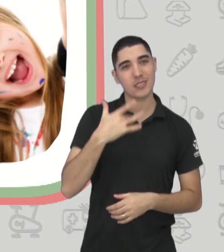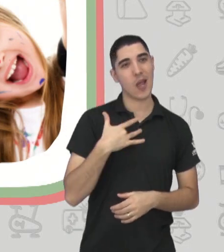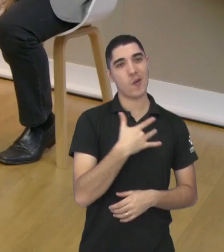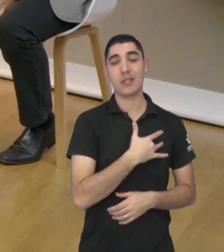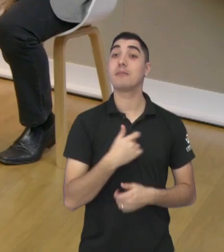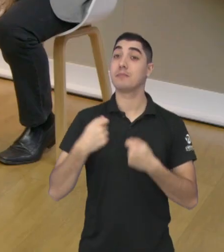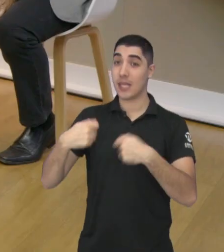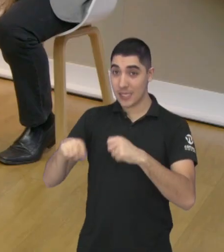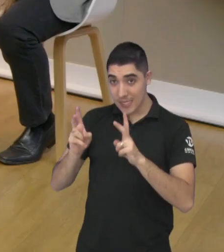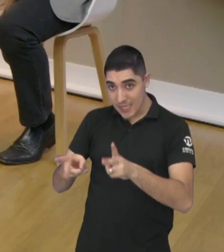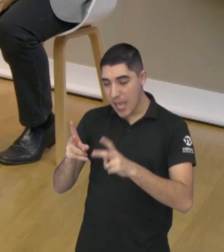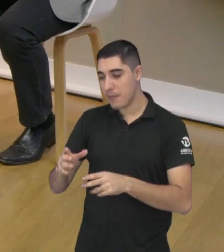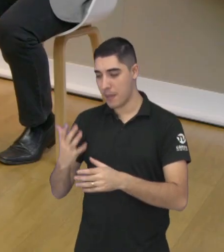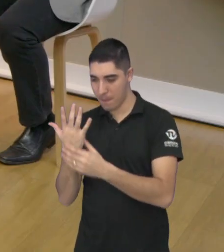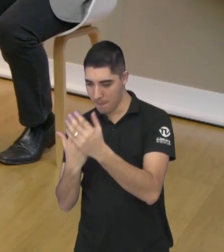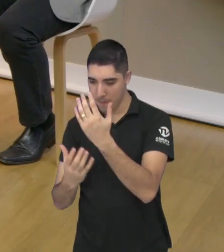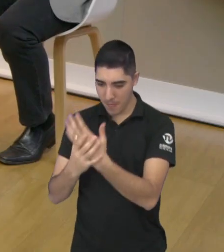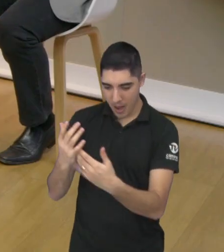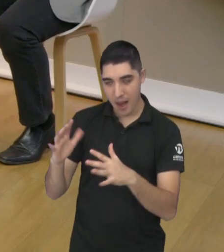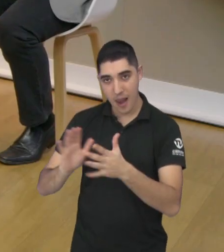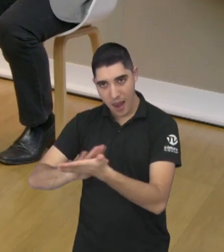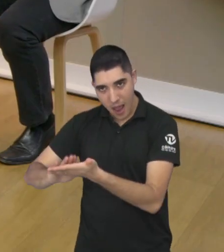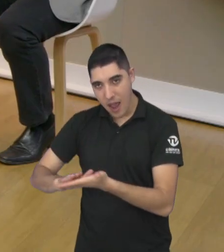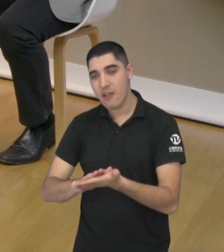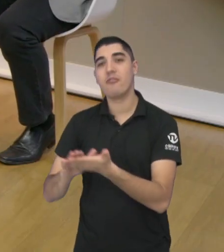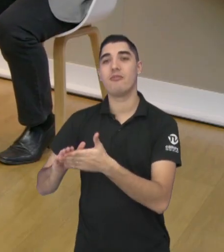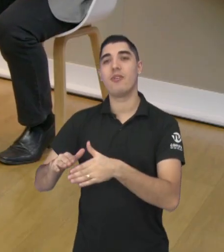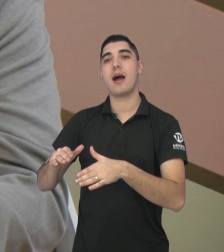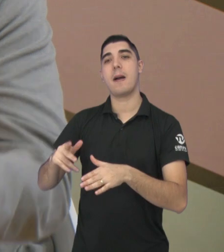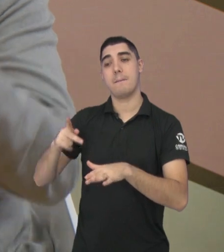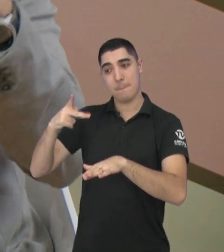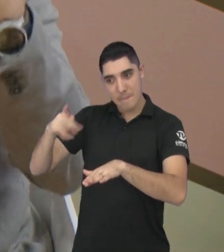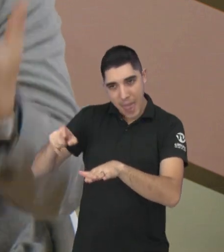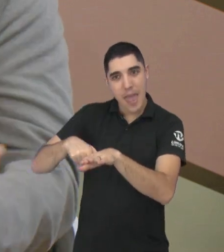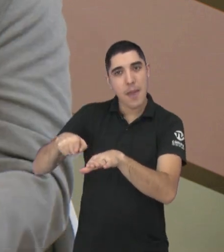mãos, higienizar as vias aéreas, manter boa qualidade da saúde